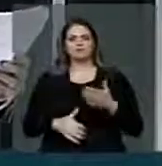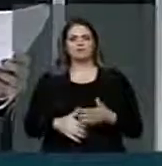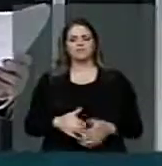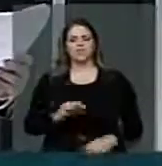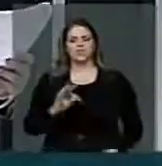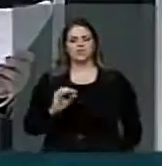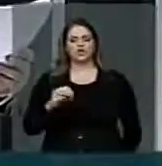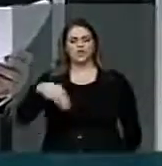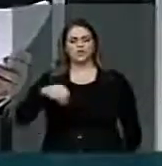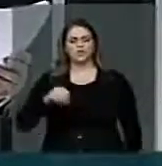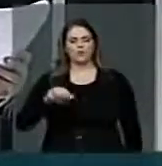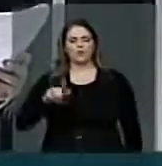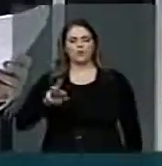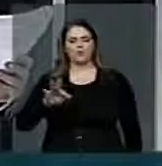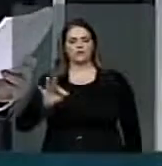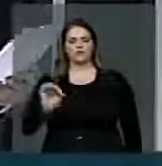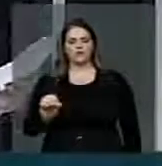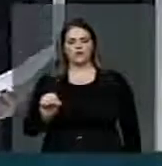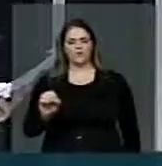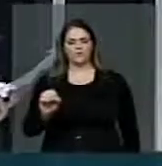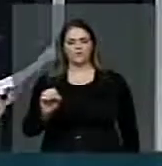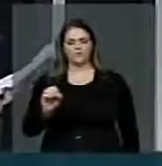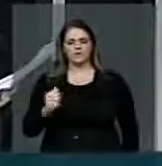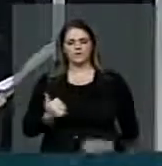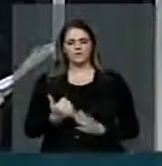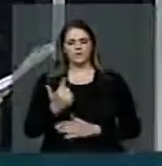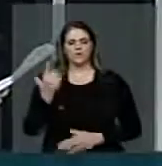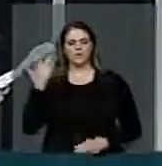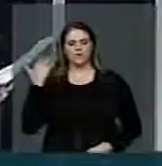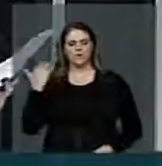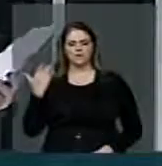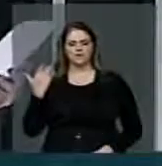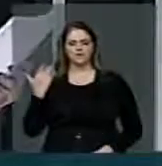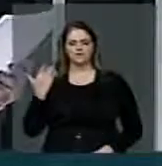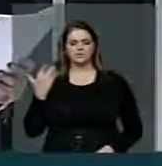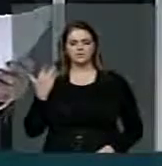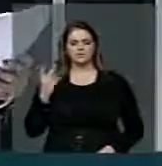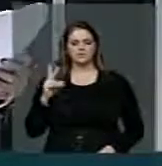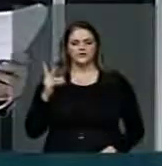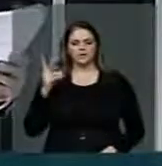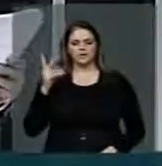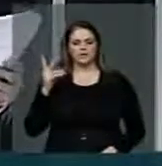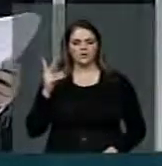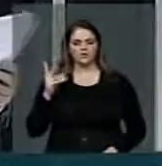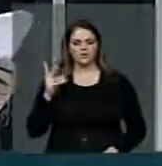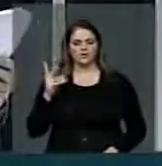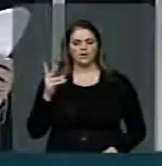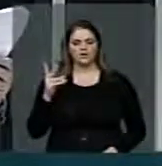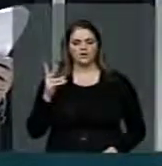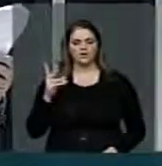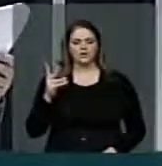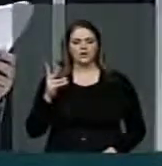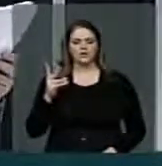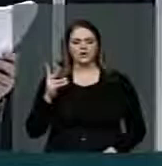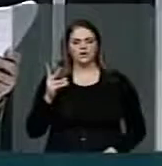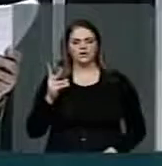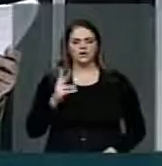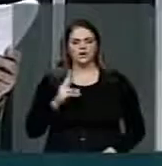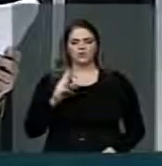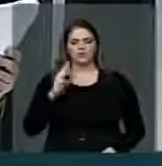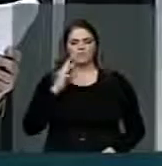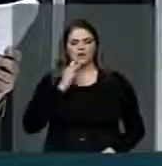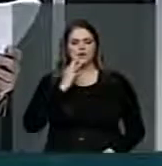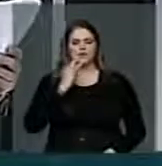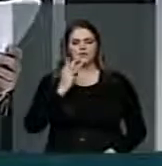comprado em média por chegou a ser comprado em média por R$